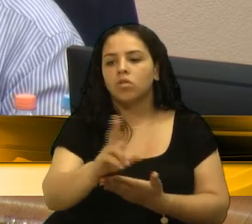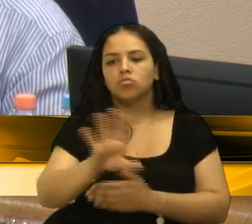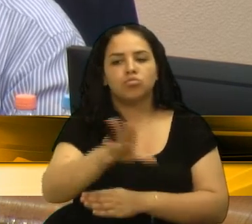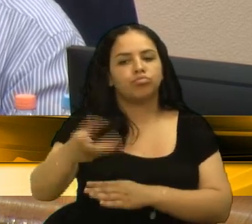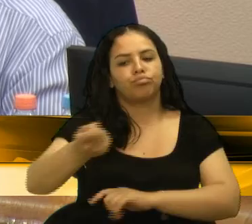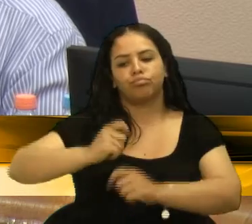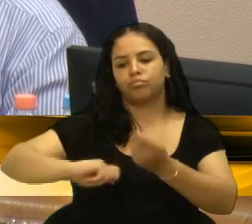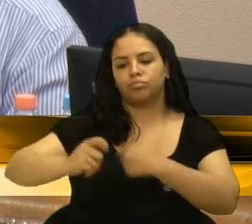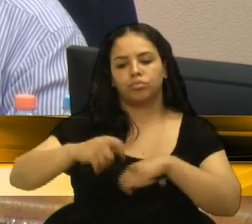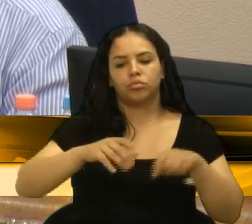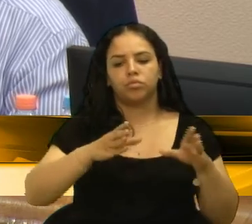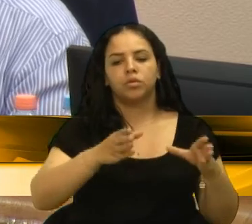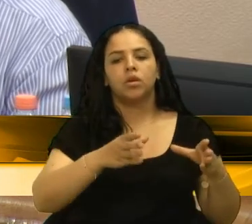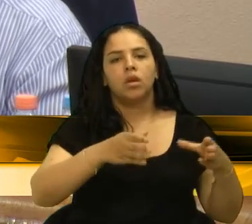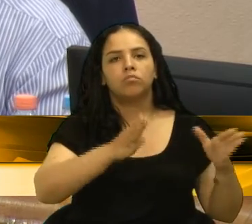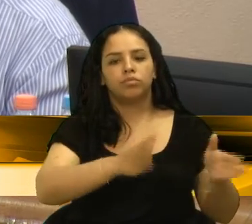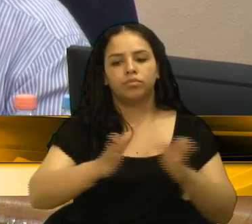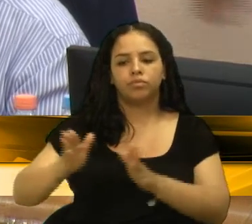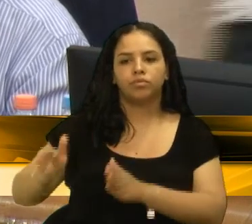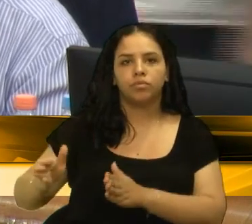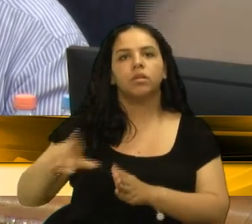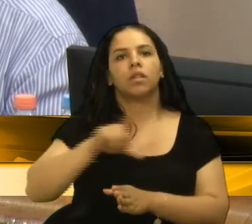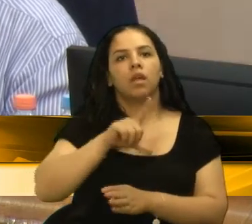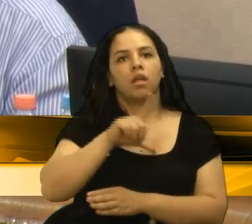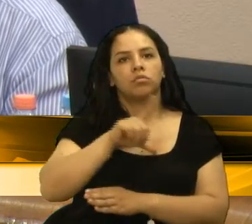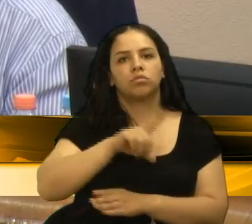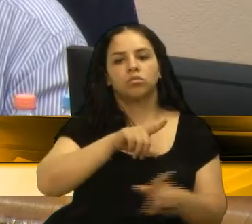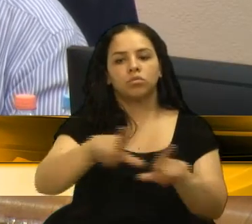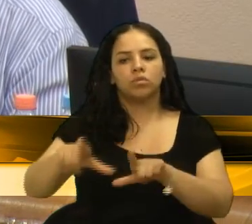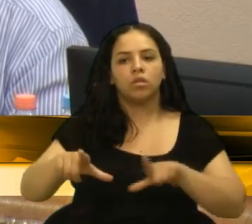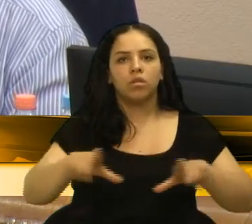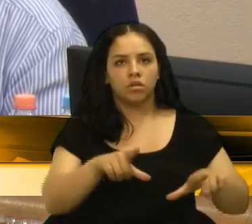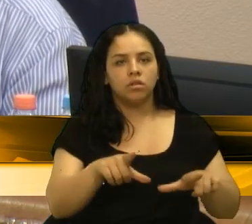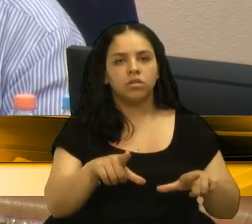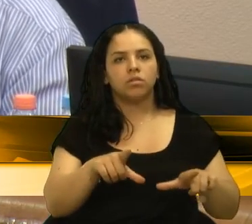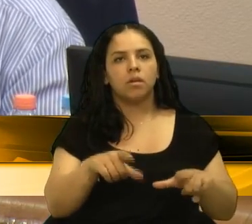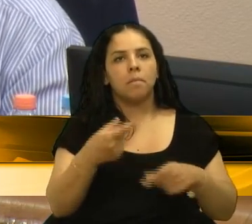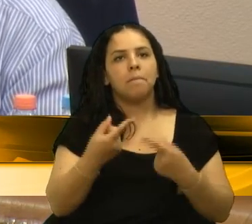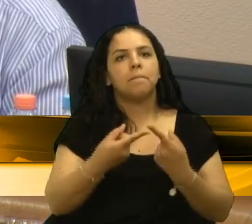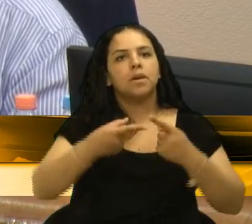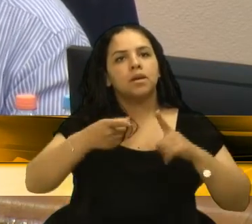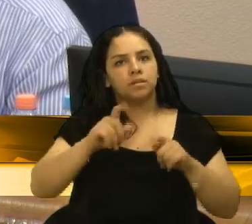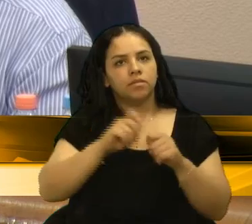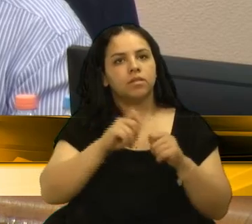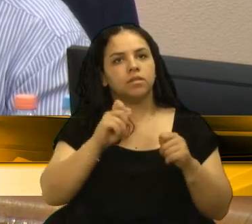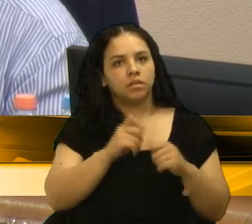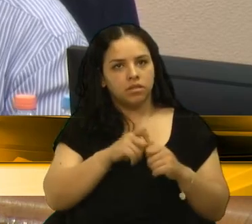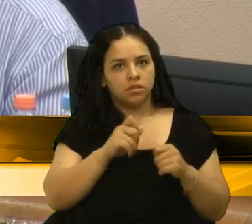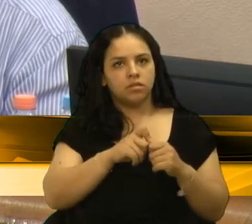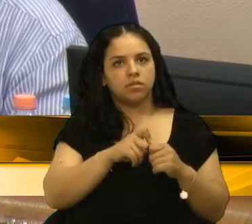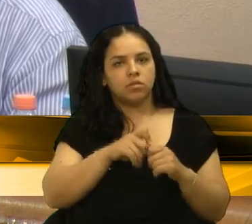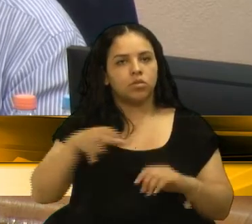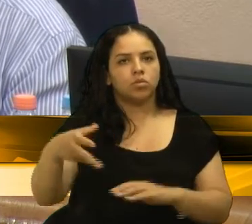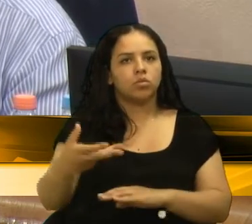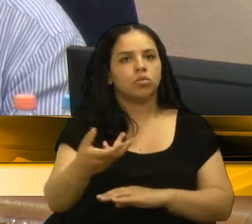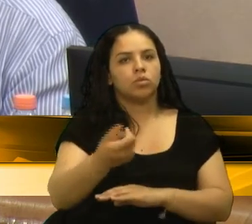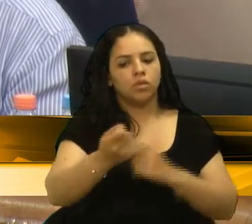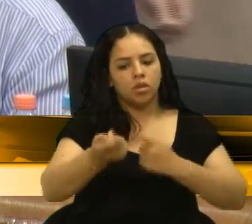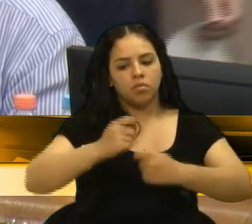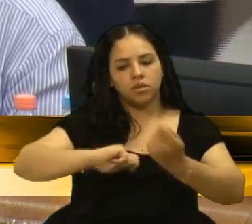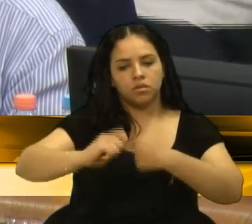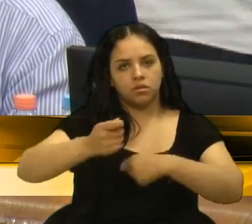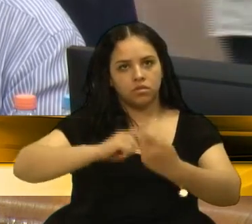de setores. Ele passa pelos gabinetes para um de acordo, mas ele é feito, a análise dele toda é feita